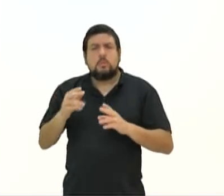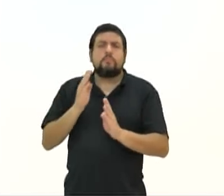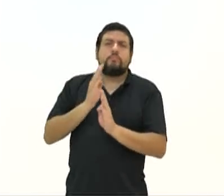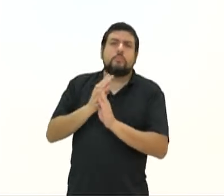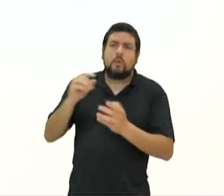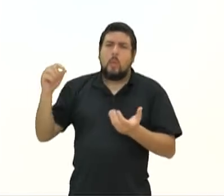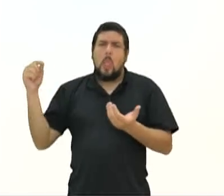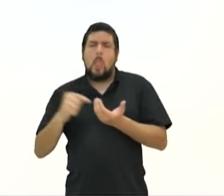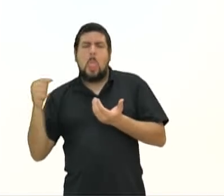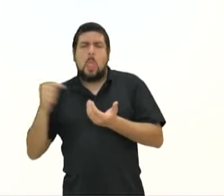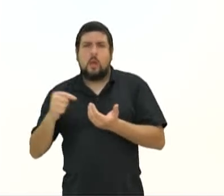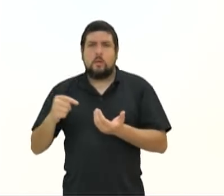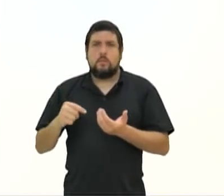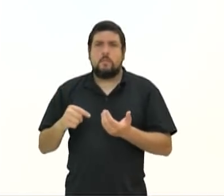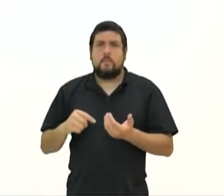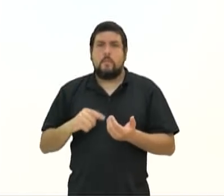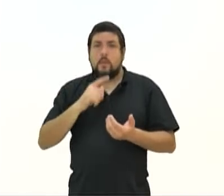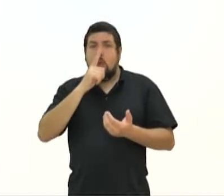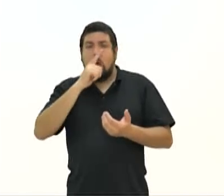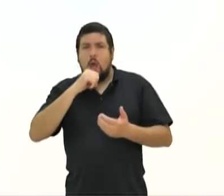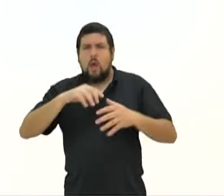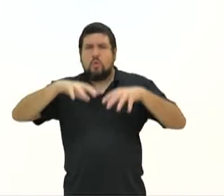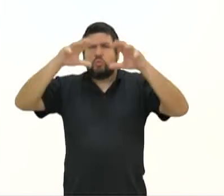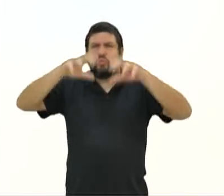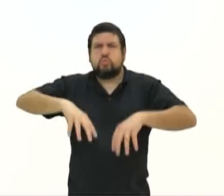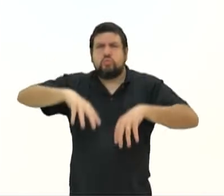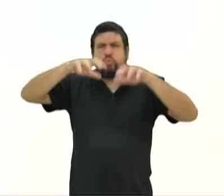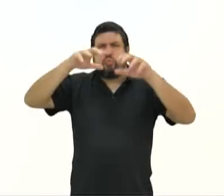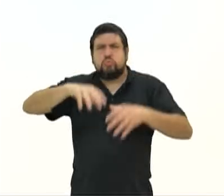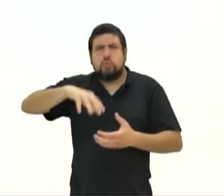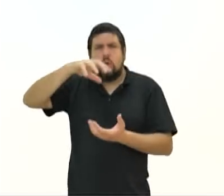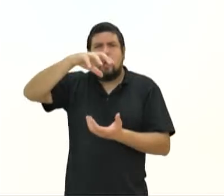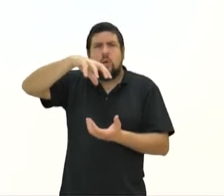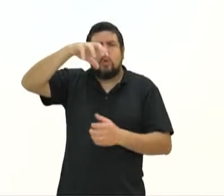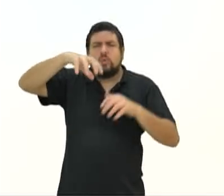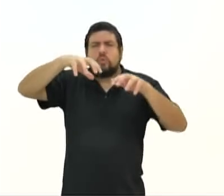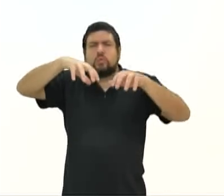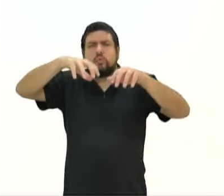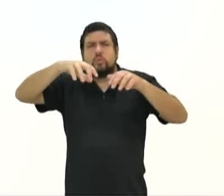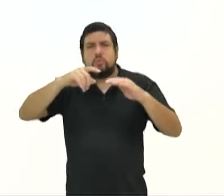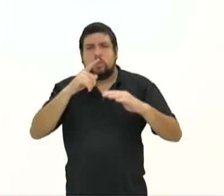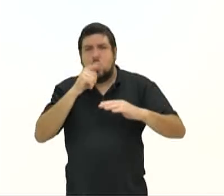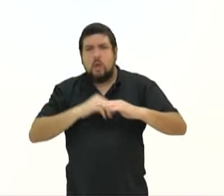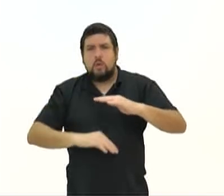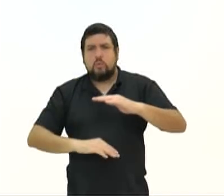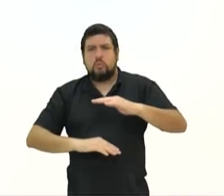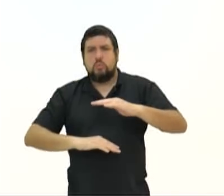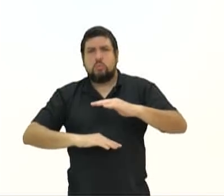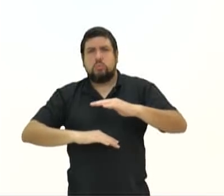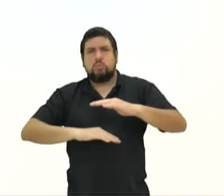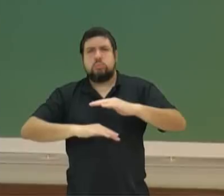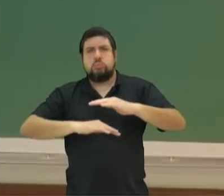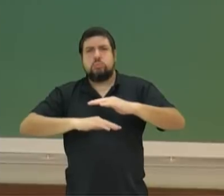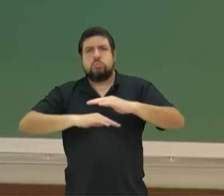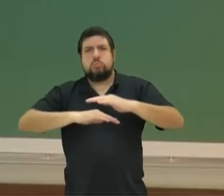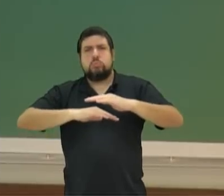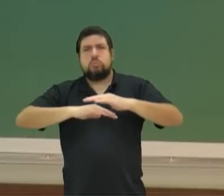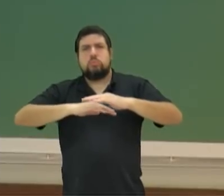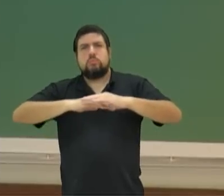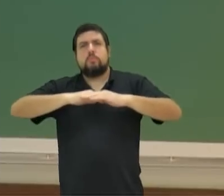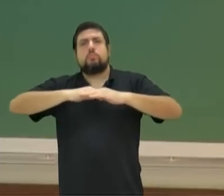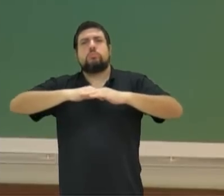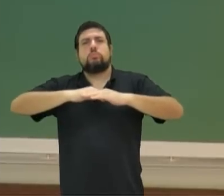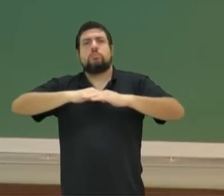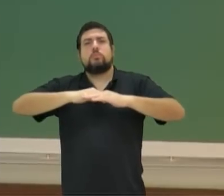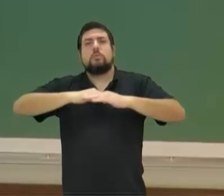buraquinhos. E aí, com o passar de milhões de anos de novo, essa água conseguiu formar o que a gente conhece hoje por